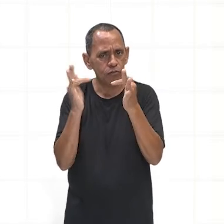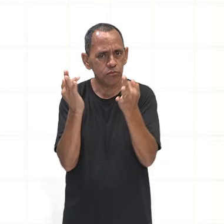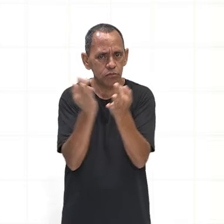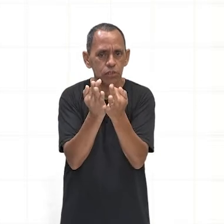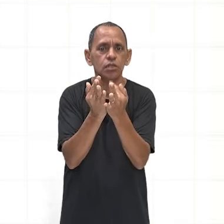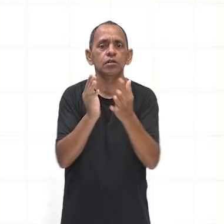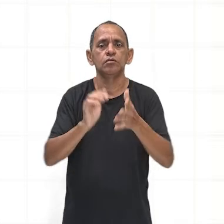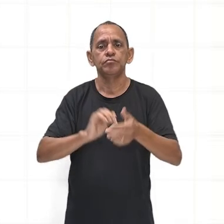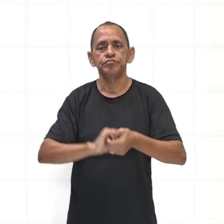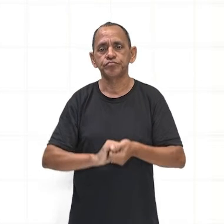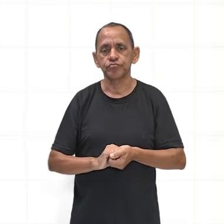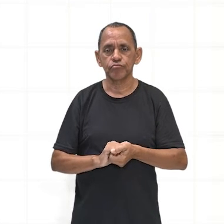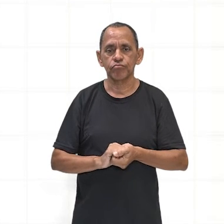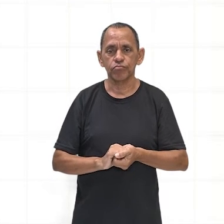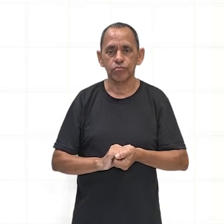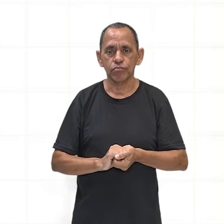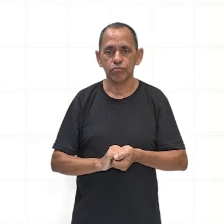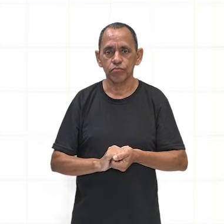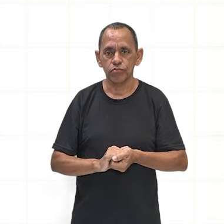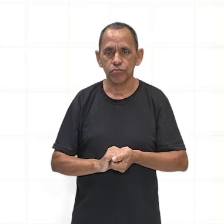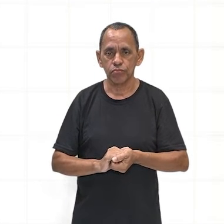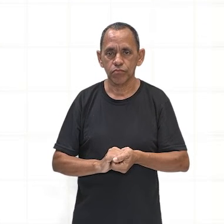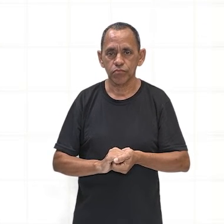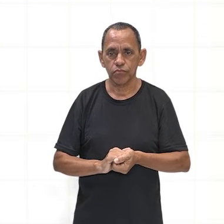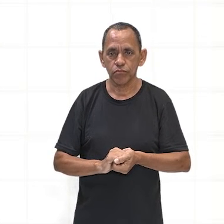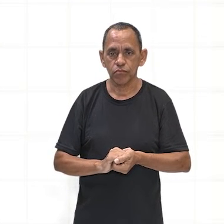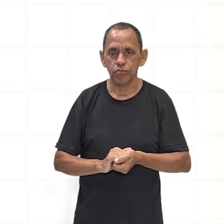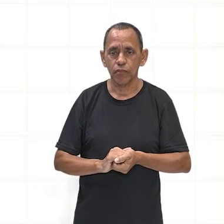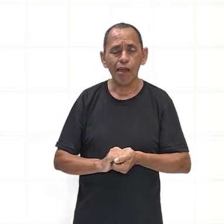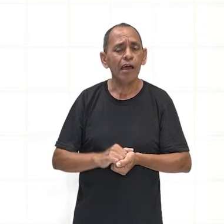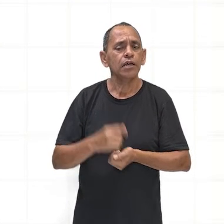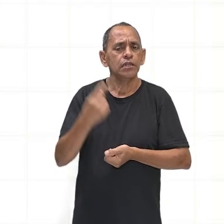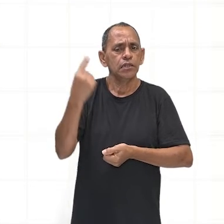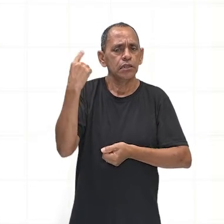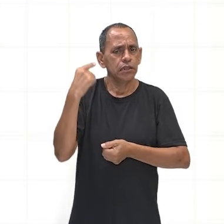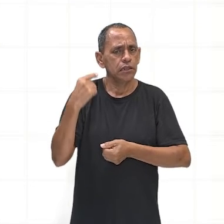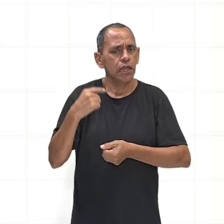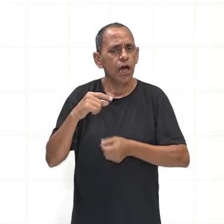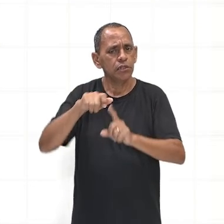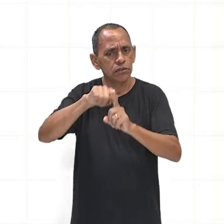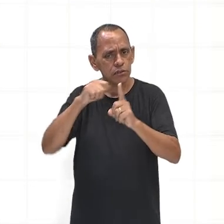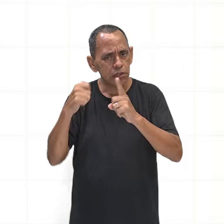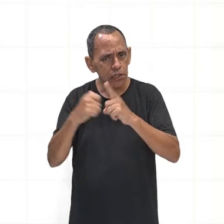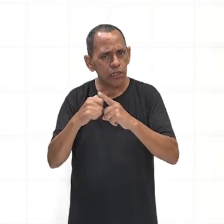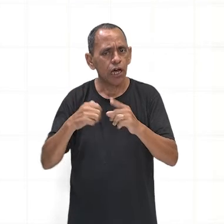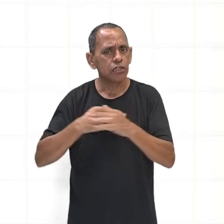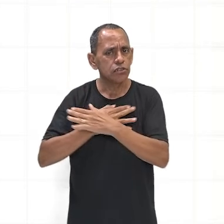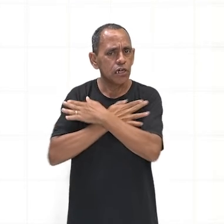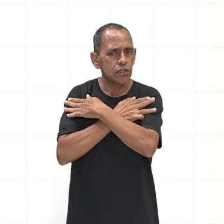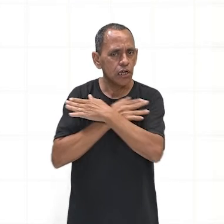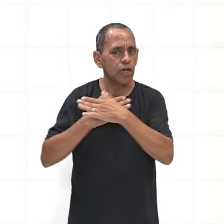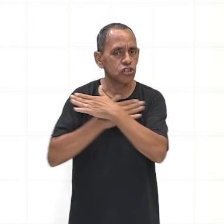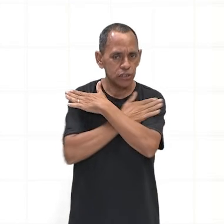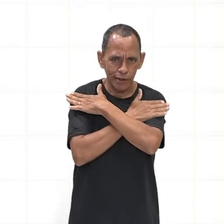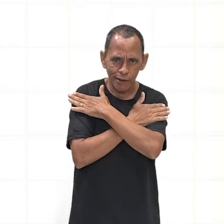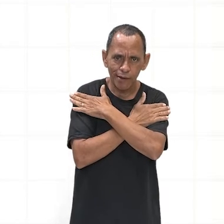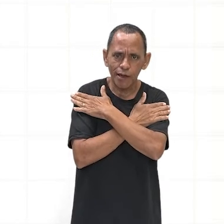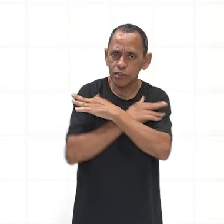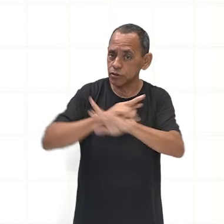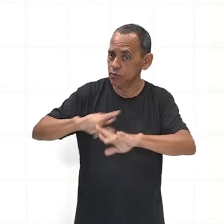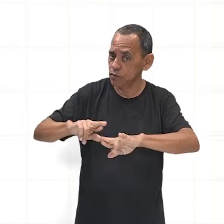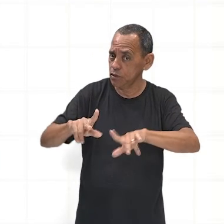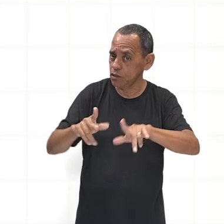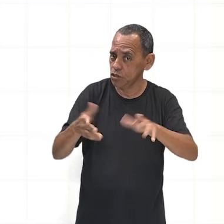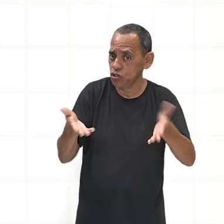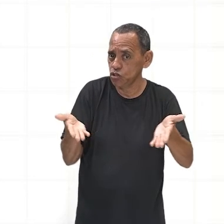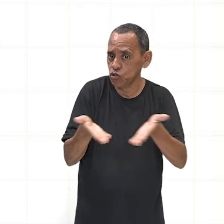de escravidão, né? Então lá, ser escravo na sociedade asteca era diferente do que nós entendemos hoje. Lá, o